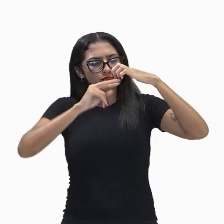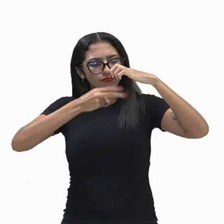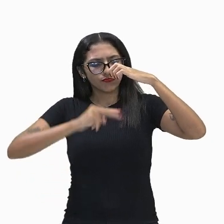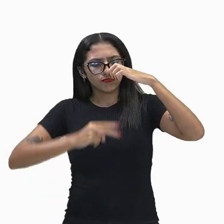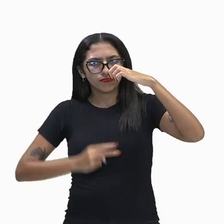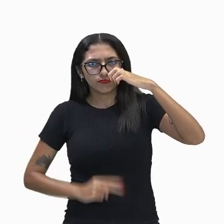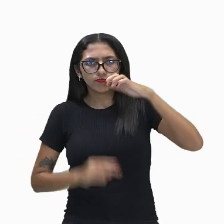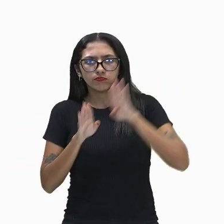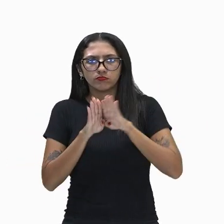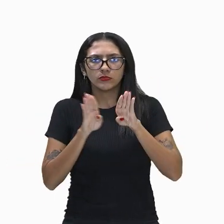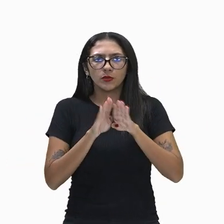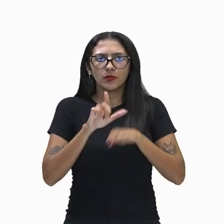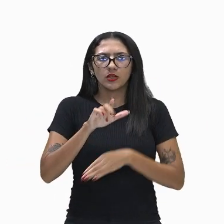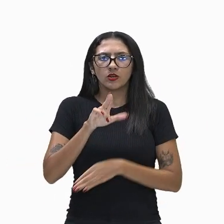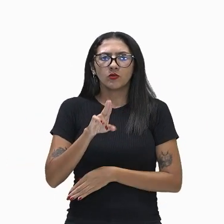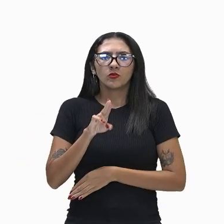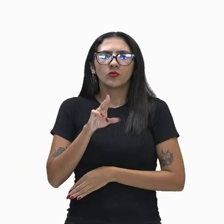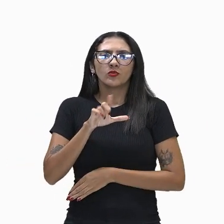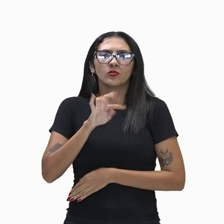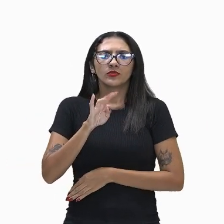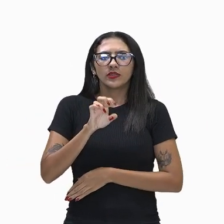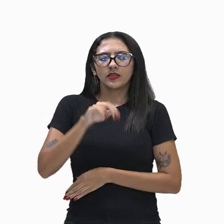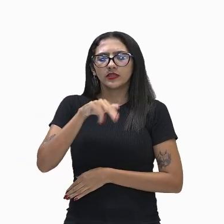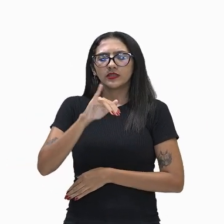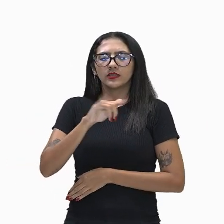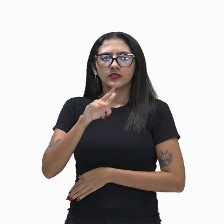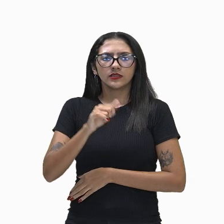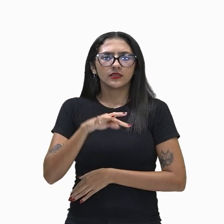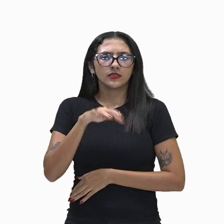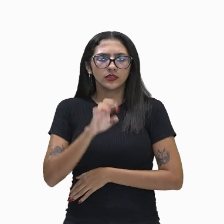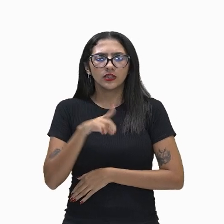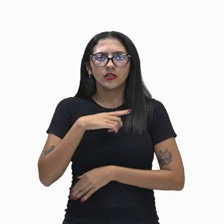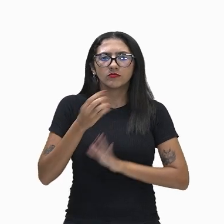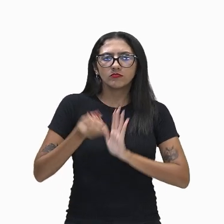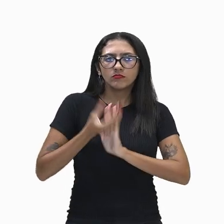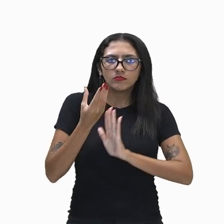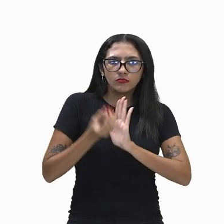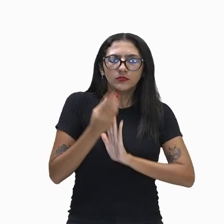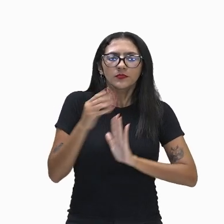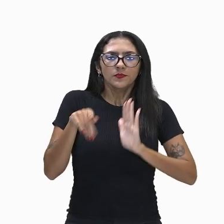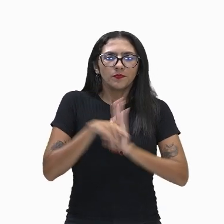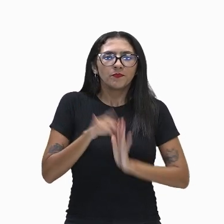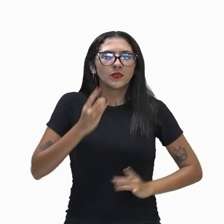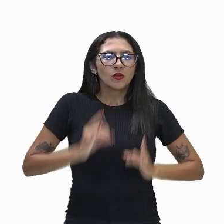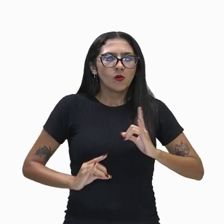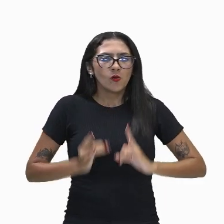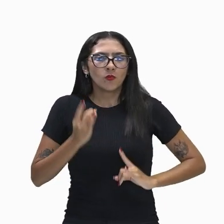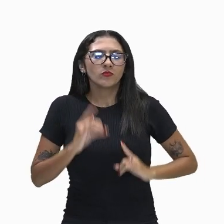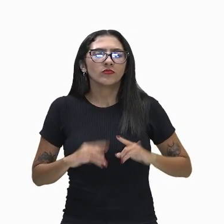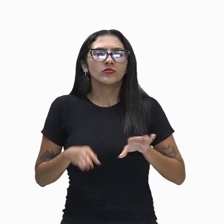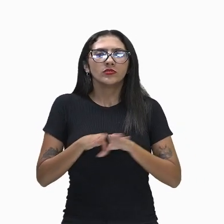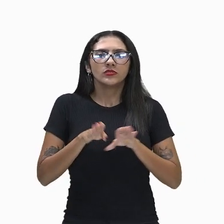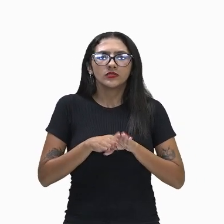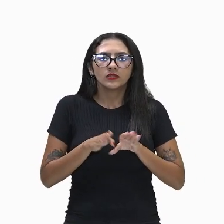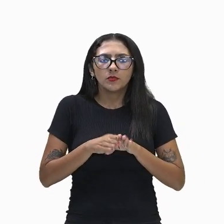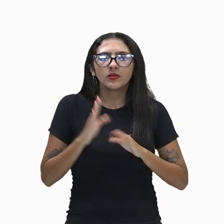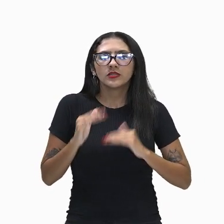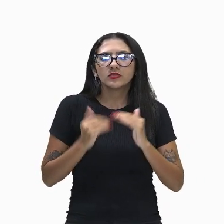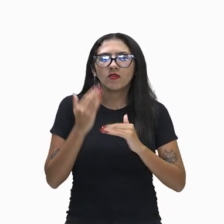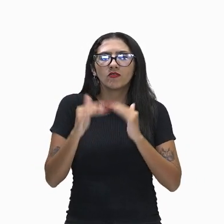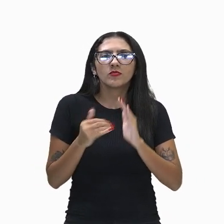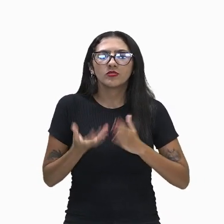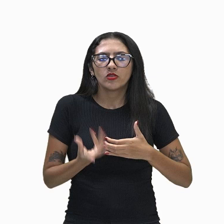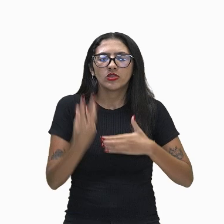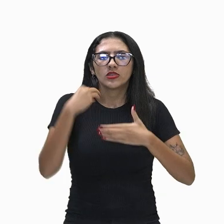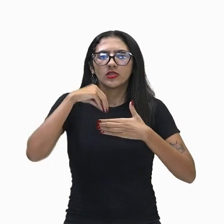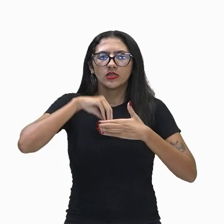hormônio luteinizante, que estimulam a produção de hormônios sexuais e o desenvolvimento dos folículos ovarianos,